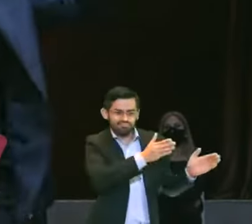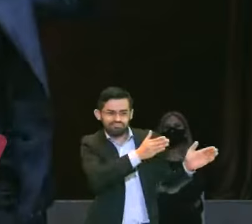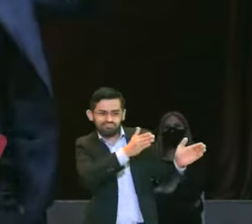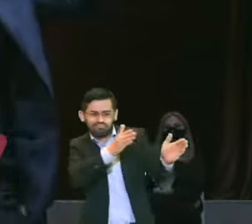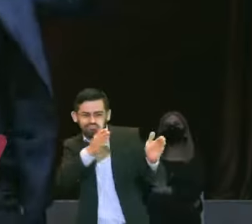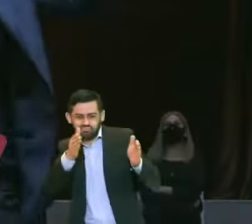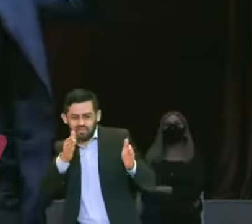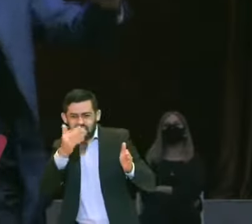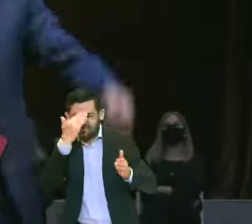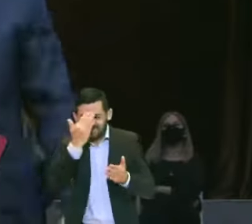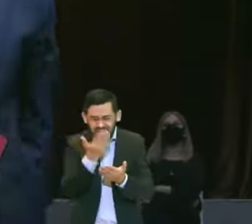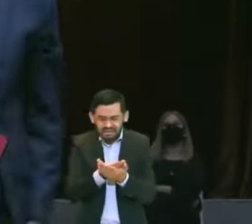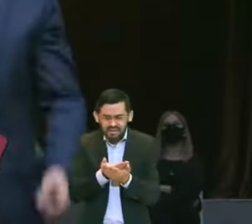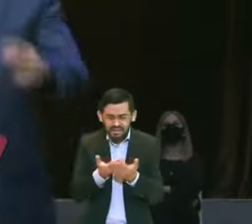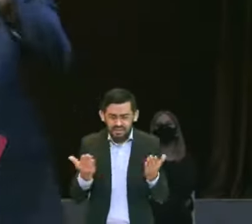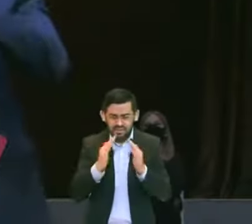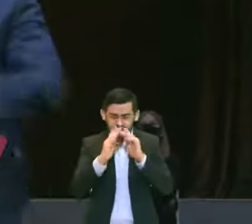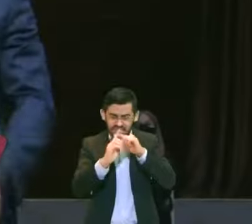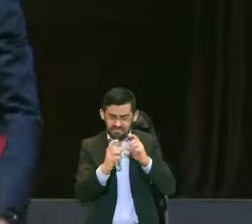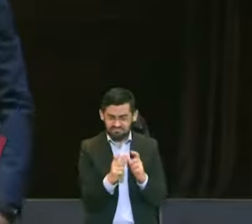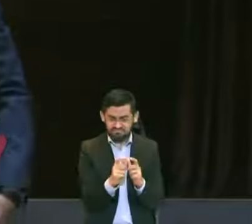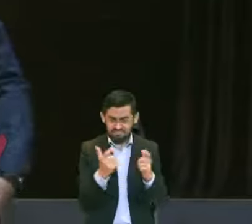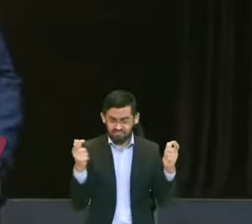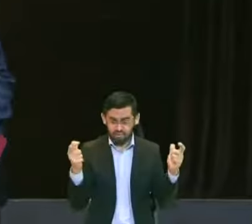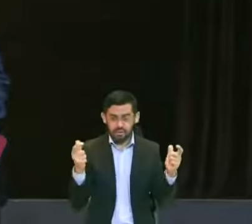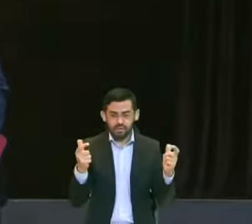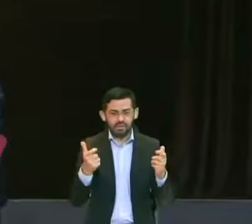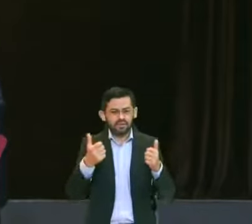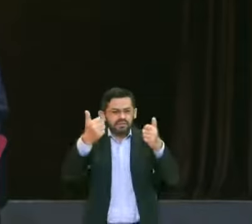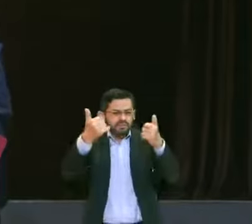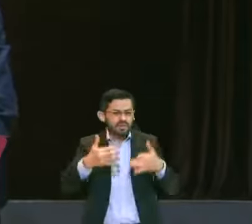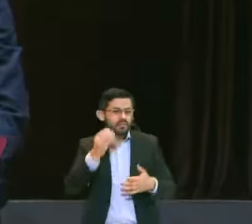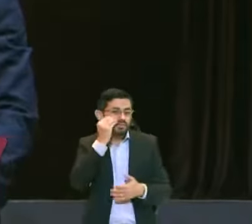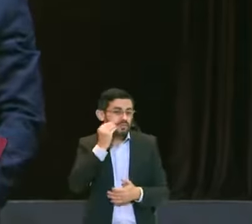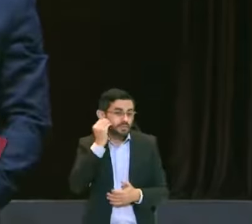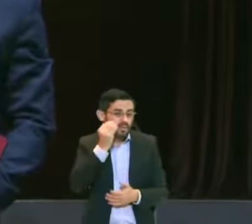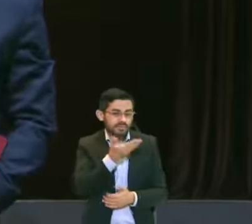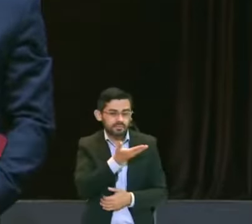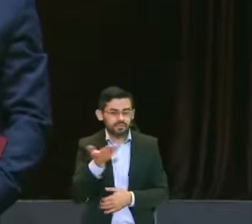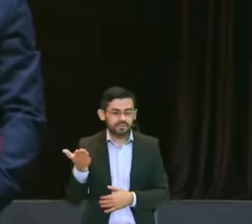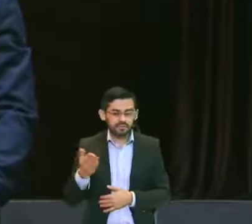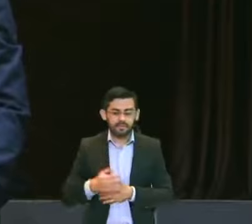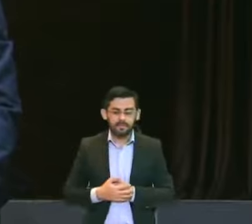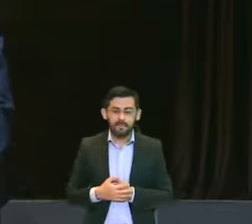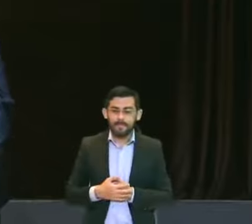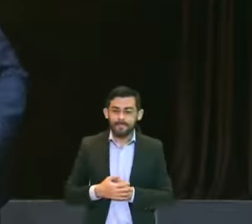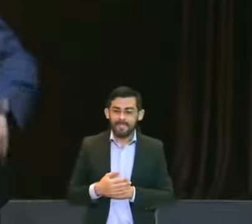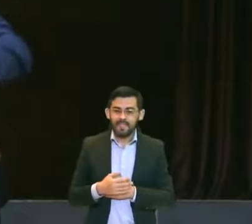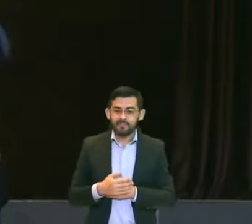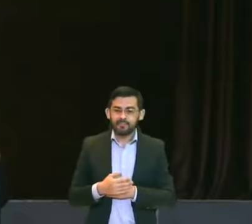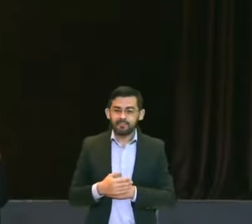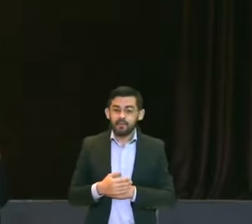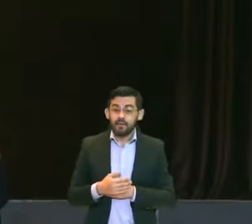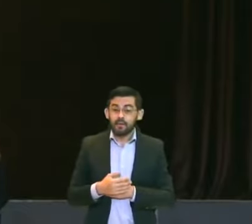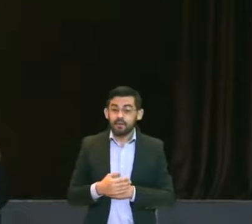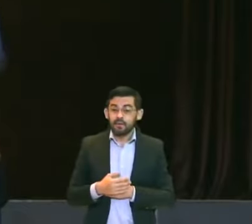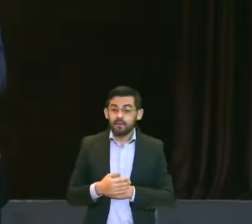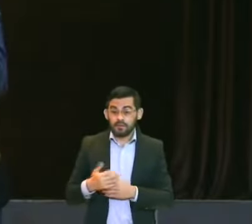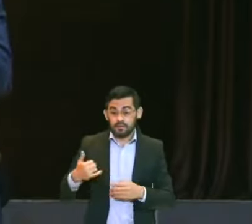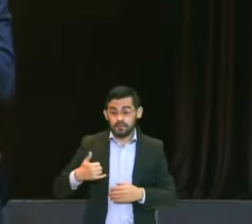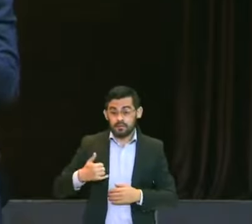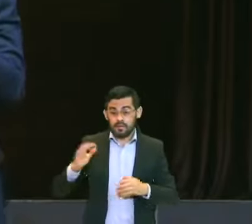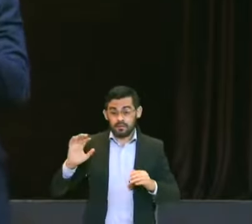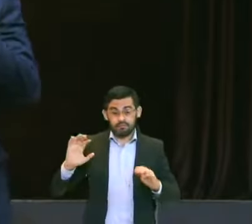crê nisso? Quero contar uma experiência para vocês. Esses dias, era aniversário da